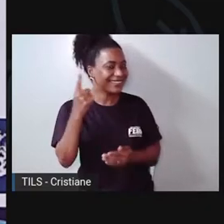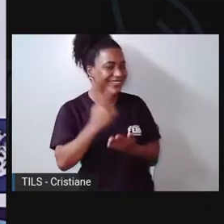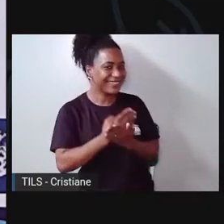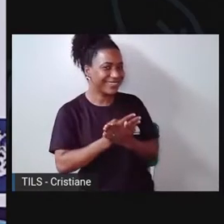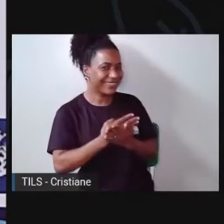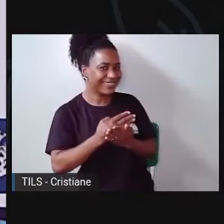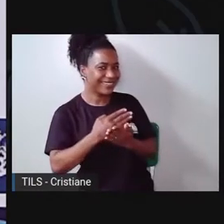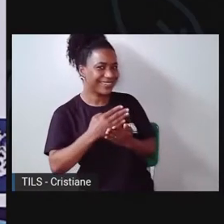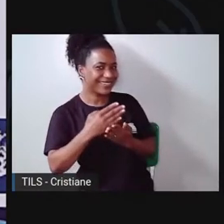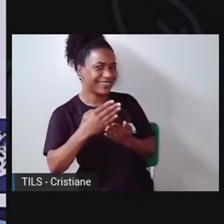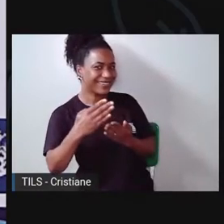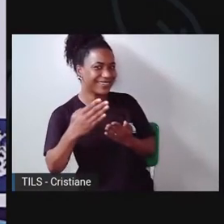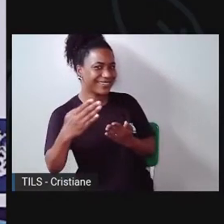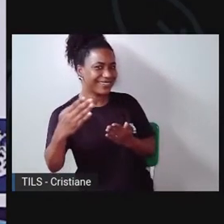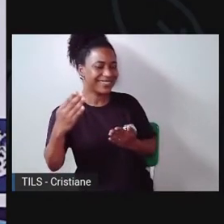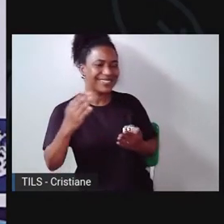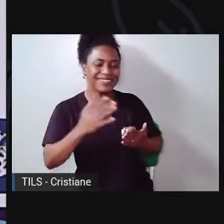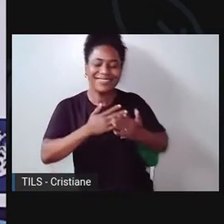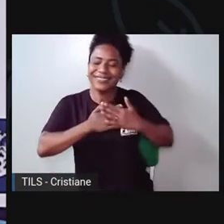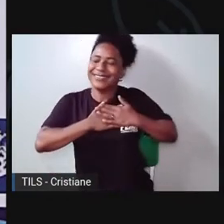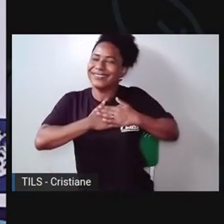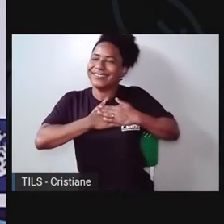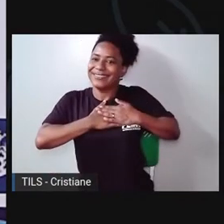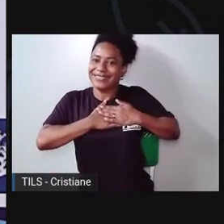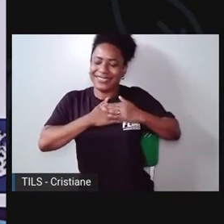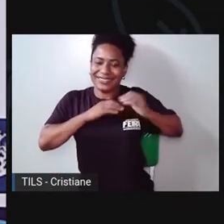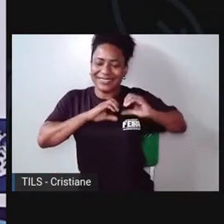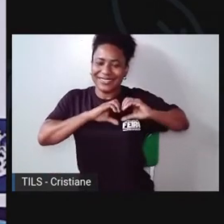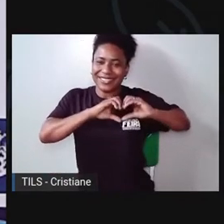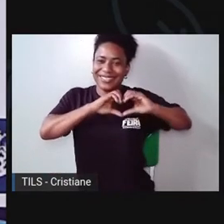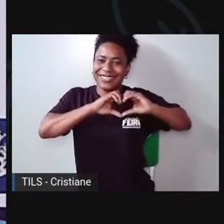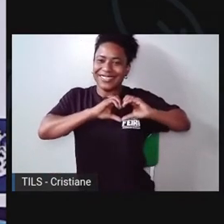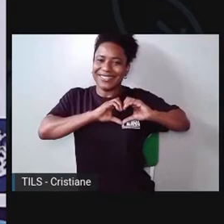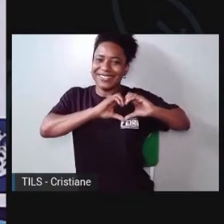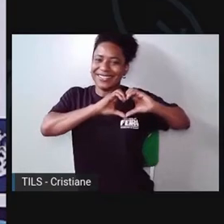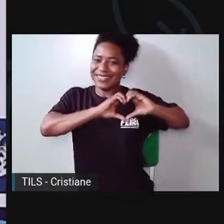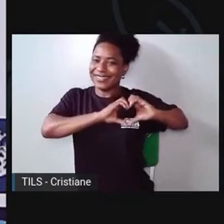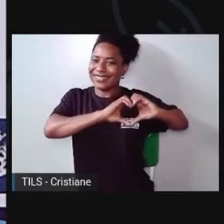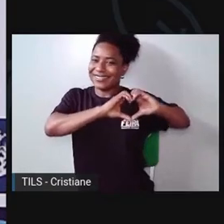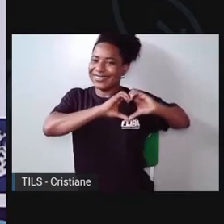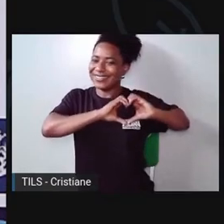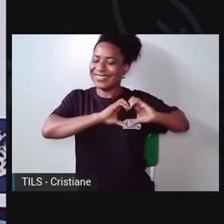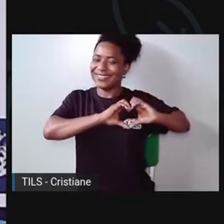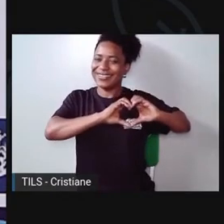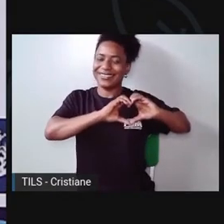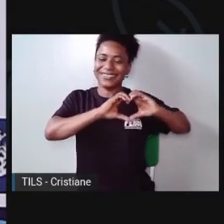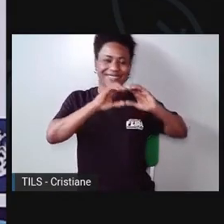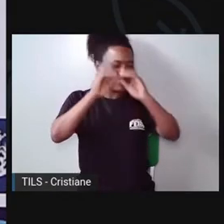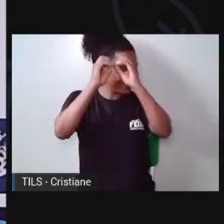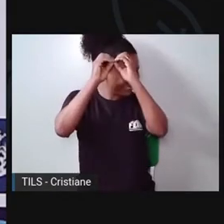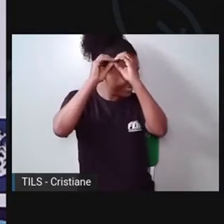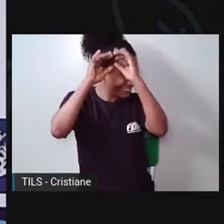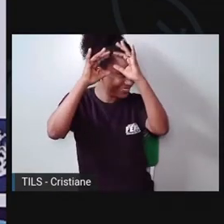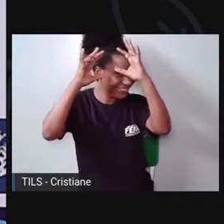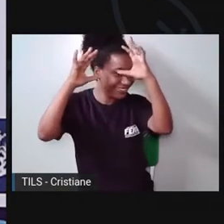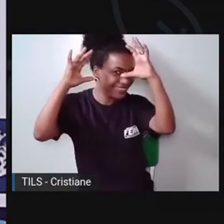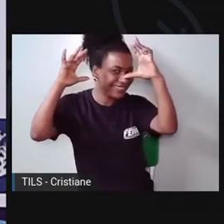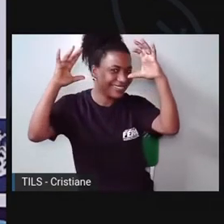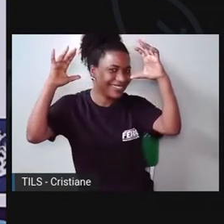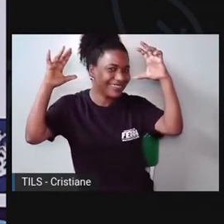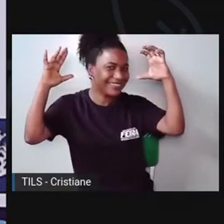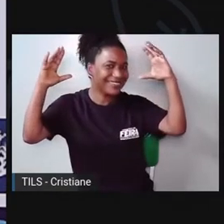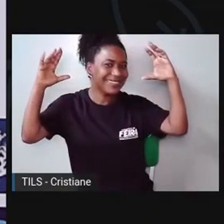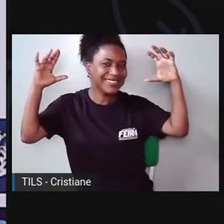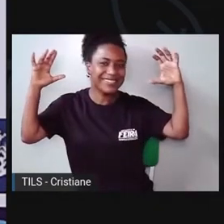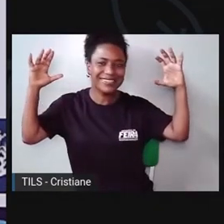conectar prepare o seu coração para essa história que eu vou te contar E era uma